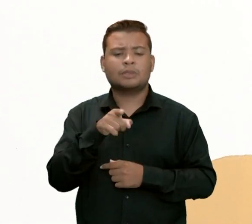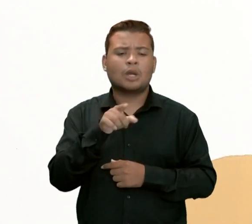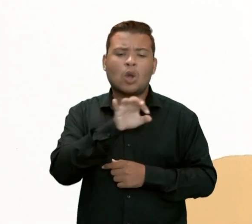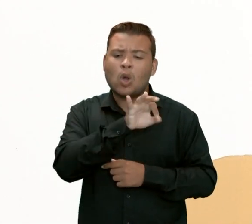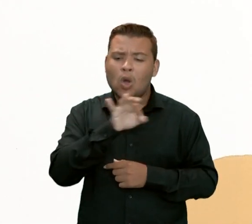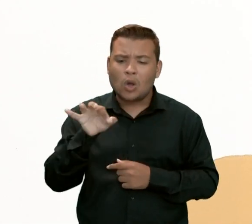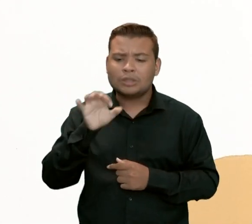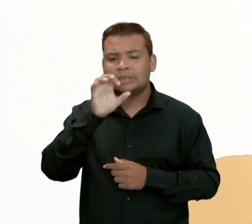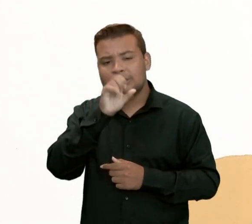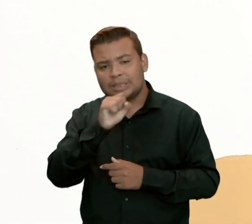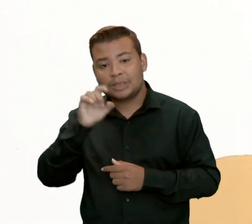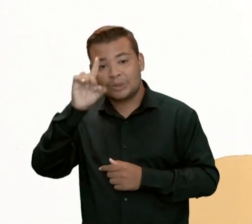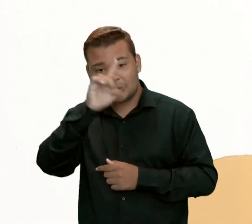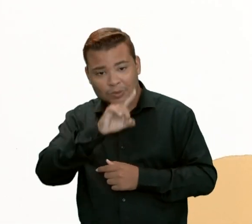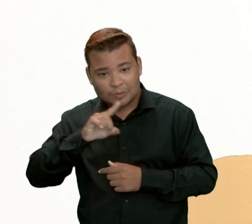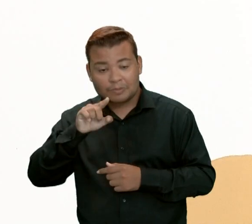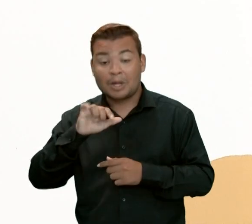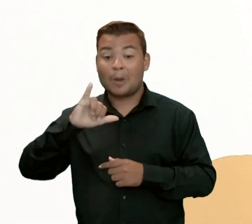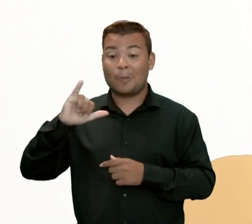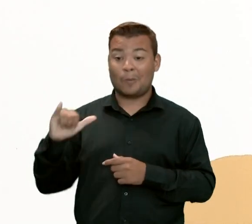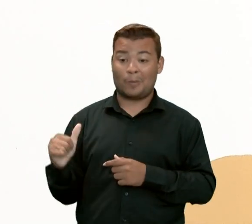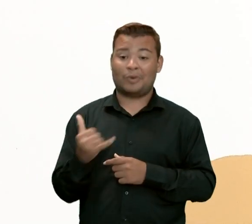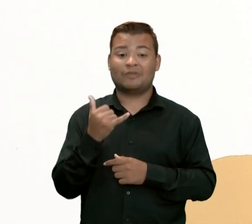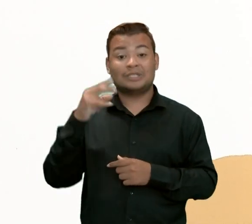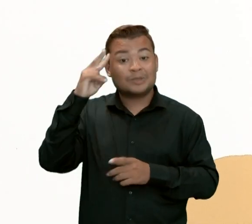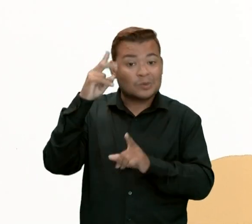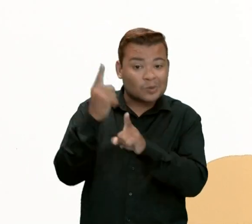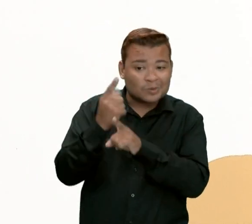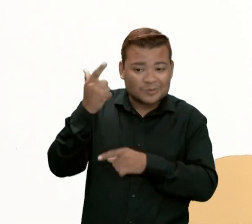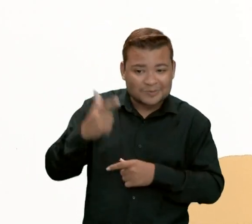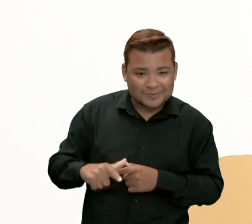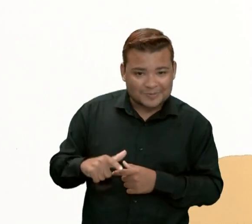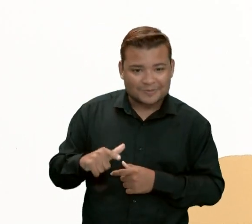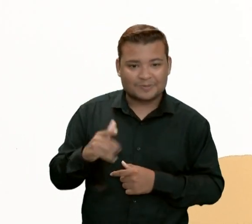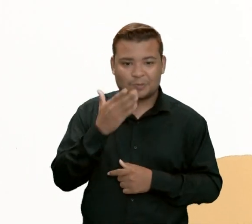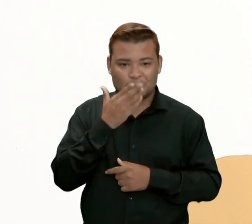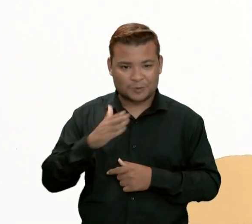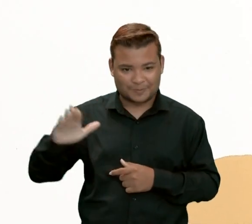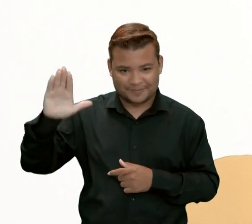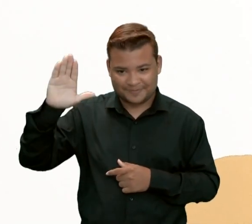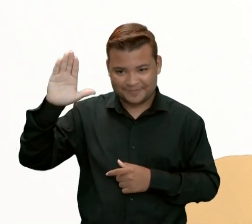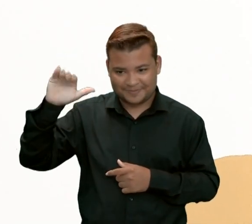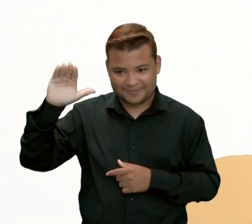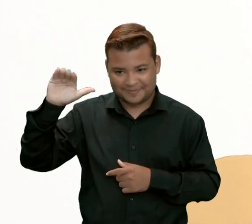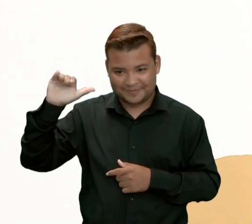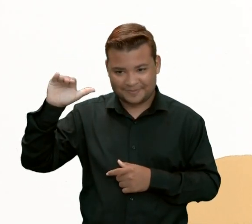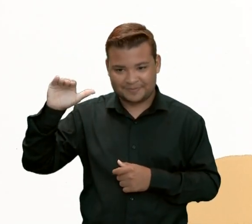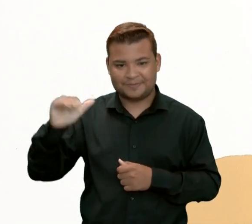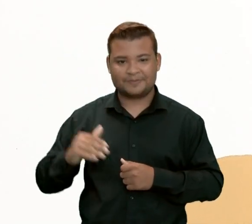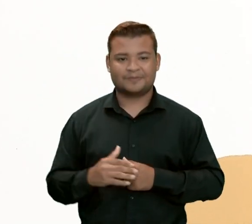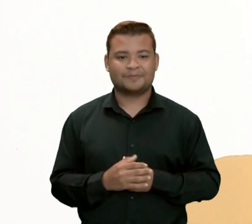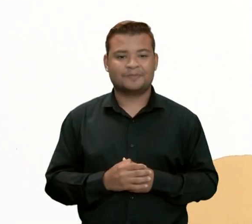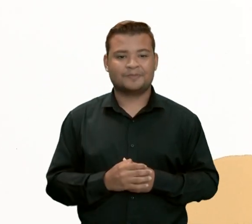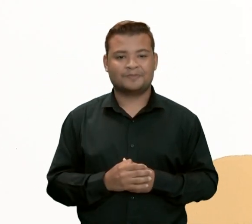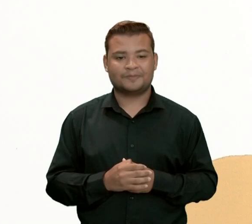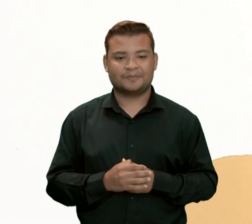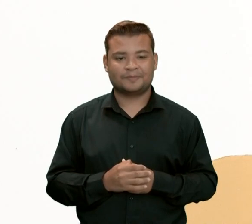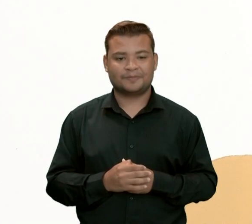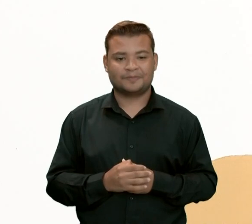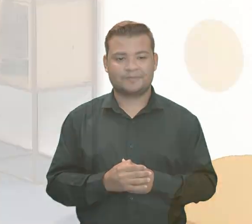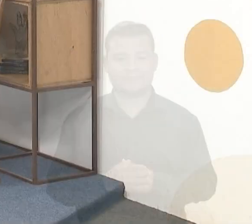ótimo final de semana. Aproveitem bastante, segunda-feira a gente está de volta, viu? Beijos e até mais. Tchau!